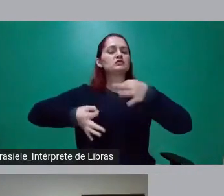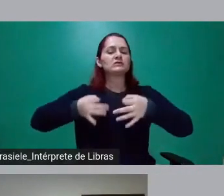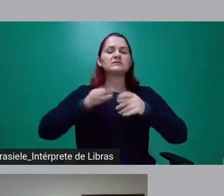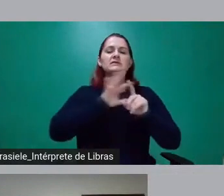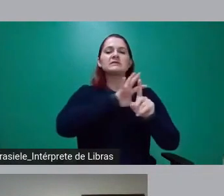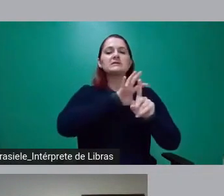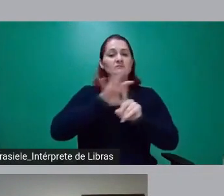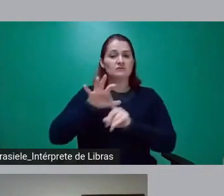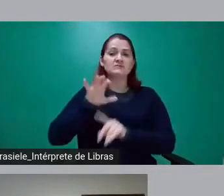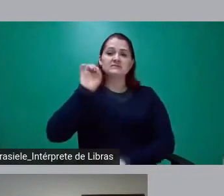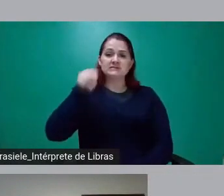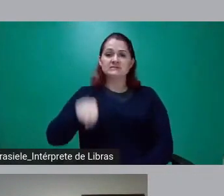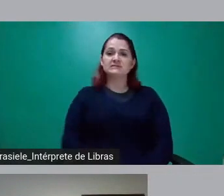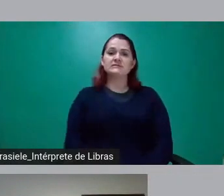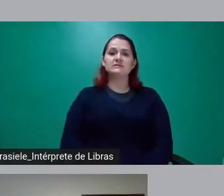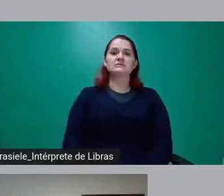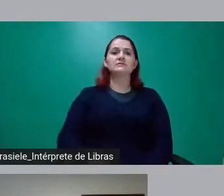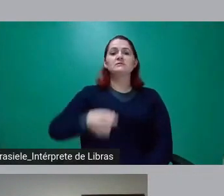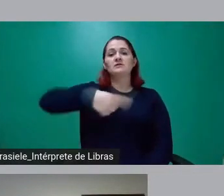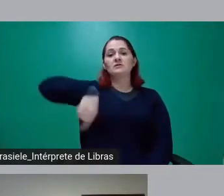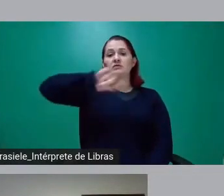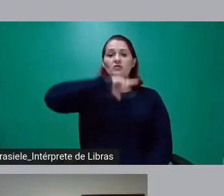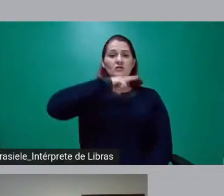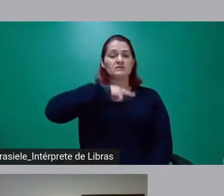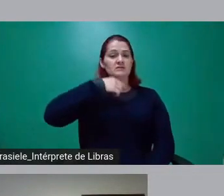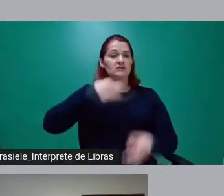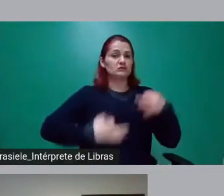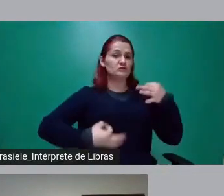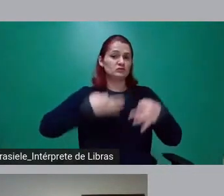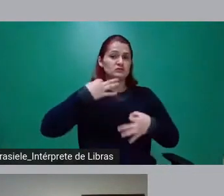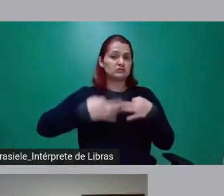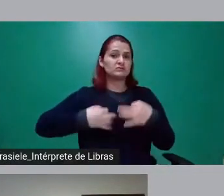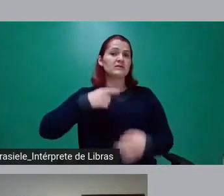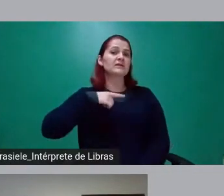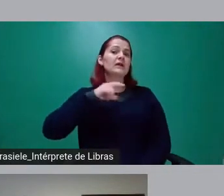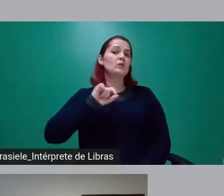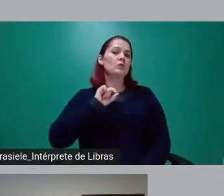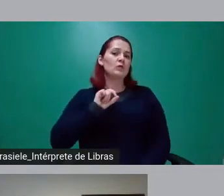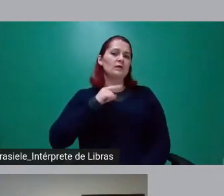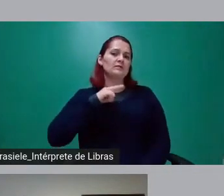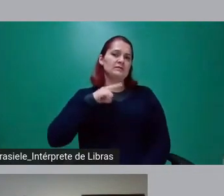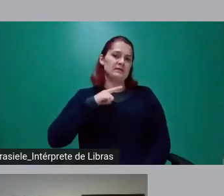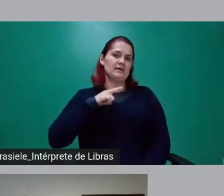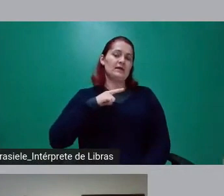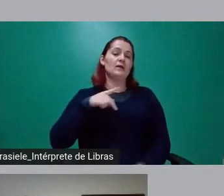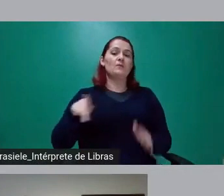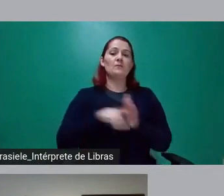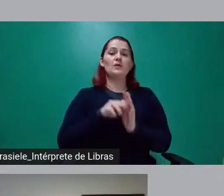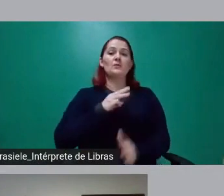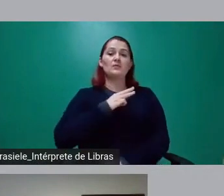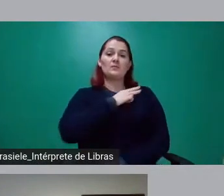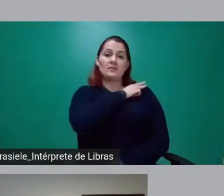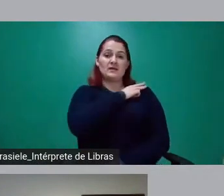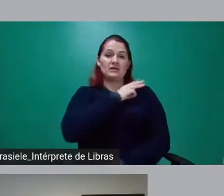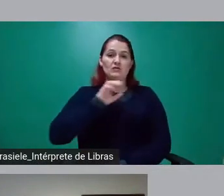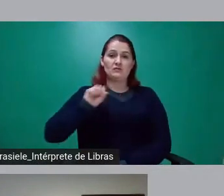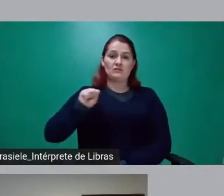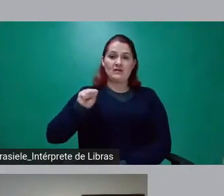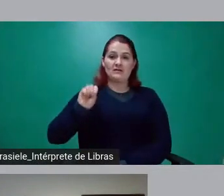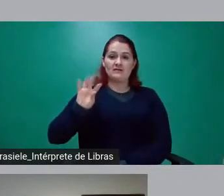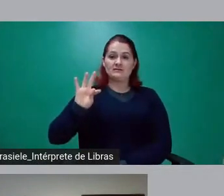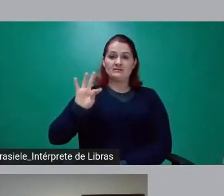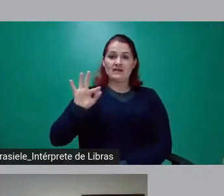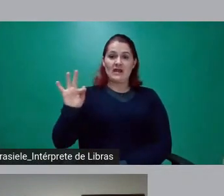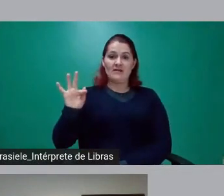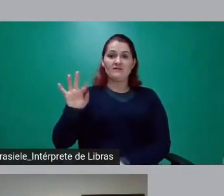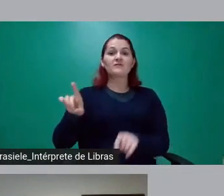Nós temos julgados recentes em que ministros da nossa Suprema Corte